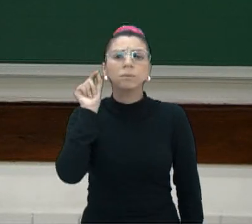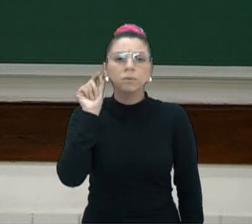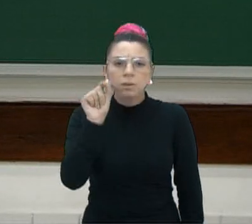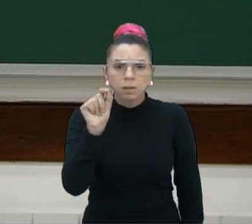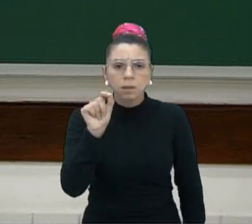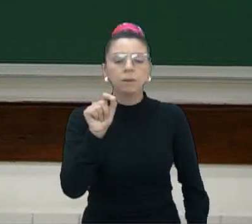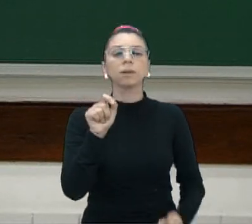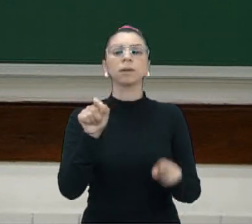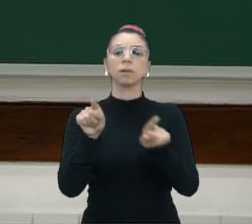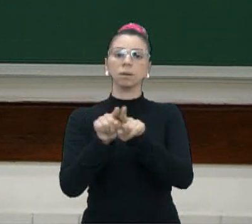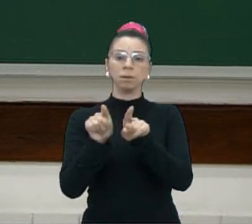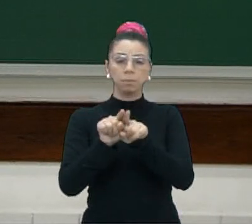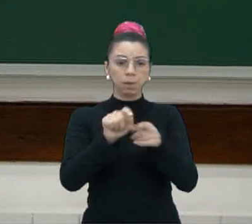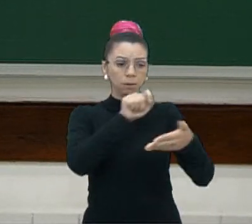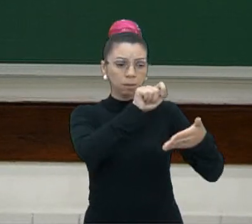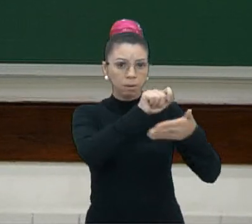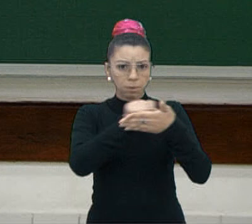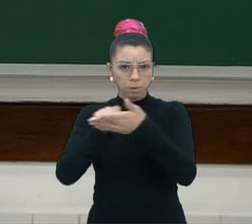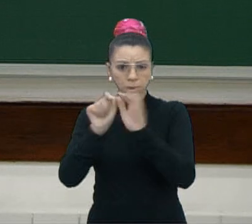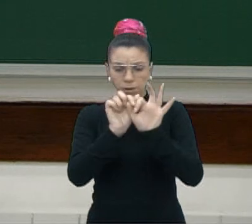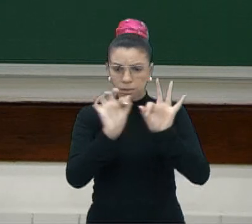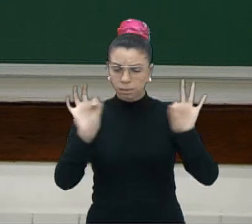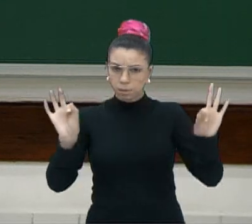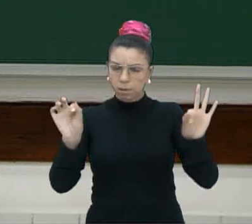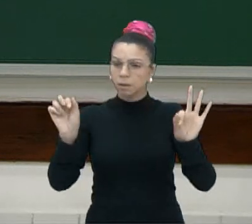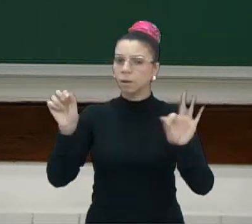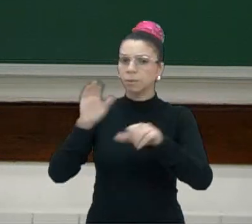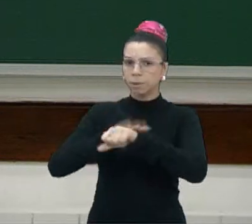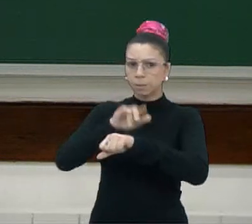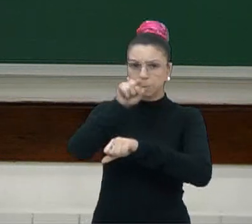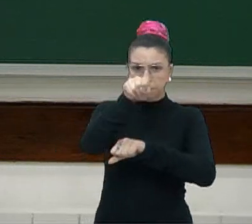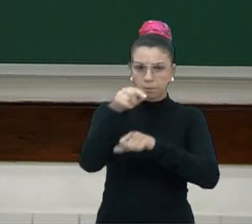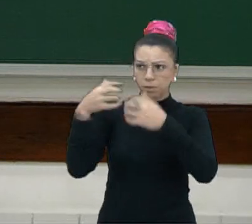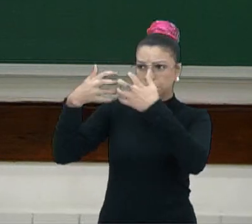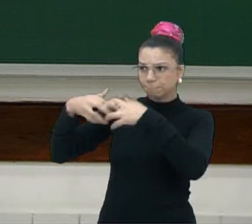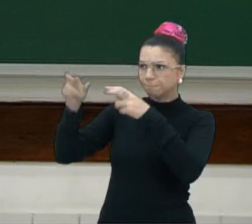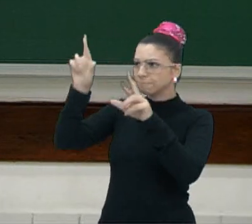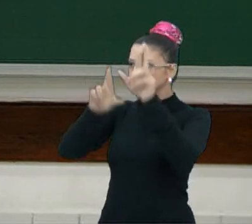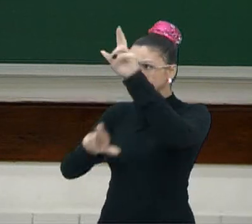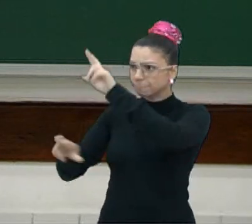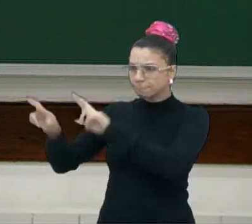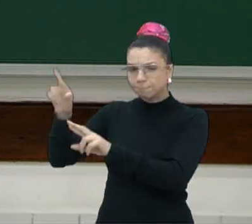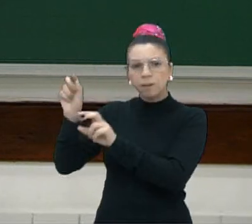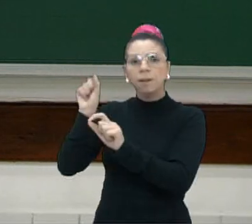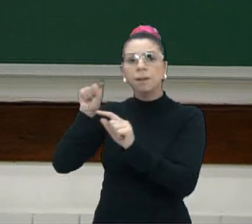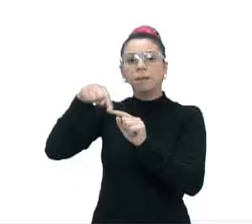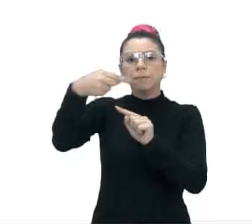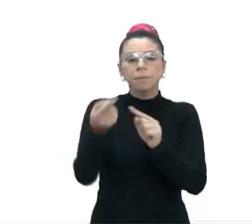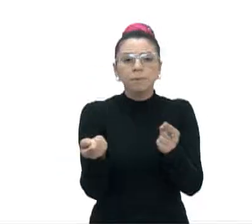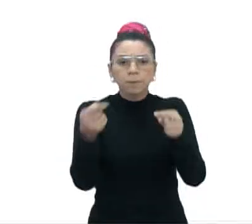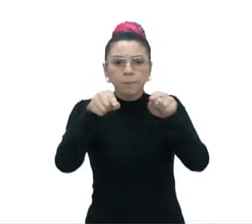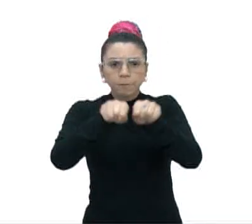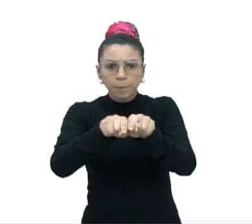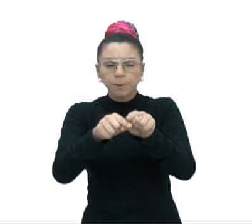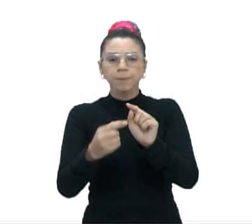escreva uma legenda para ela. Um tempinho para você observar a imagem, pensar na sua legenda e eu volto para a gente continuar.